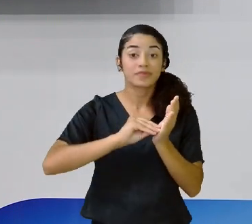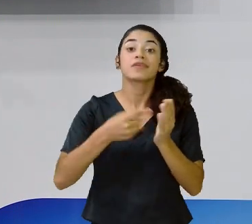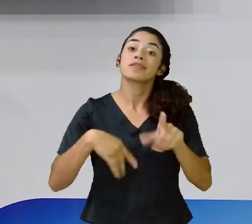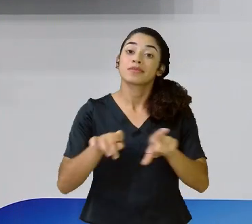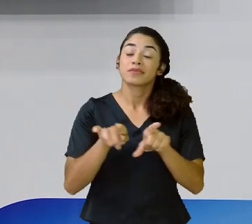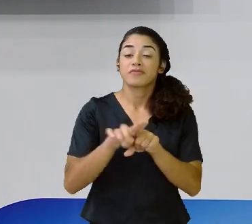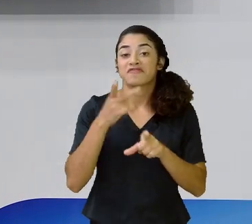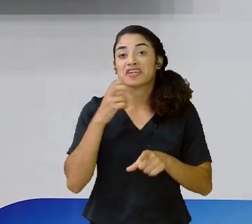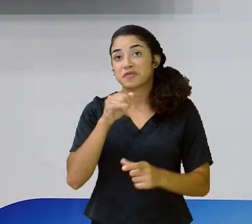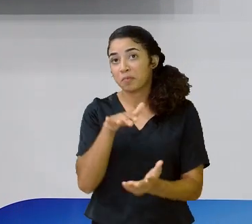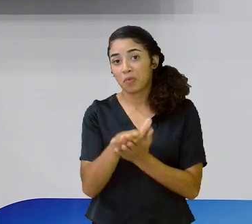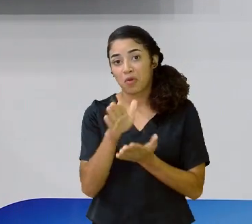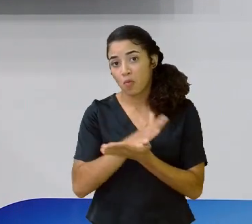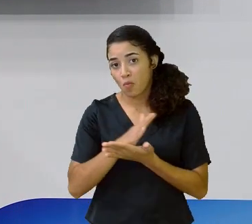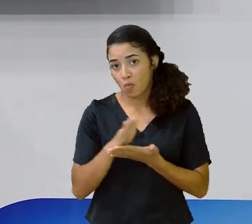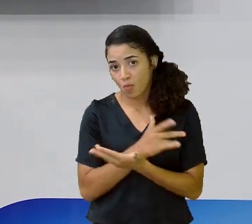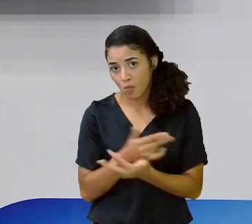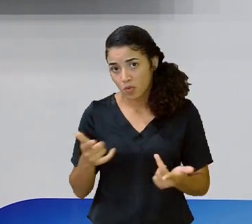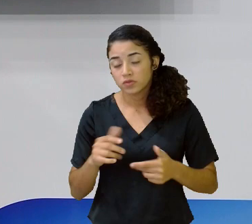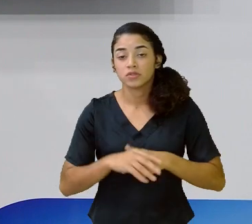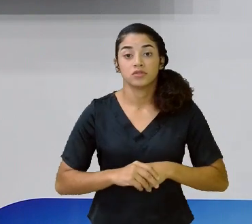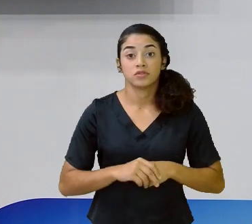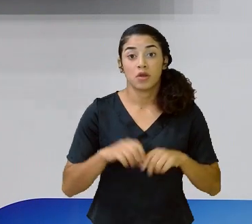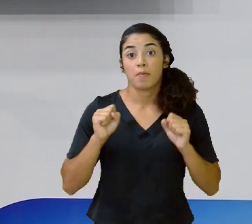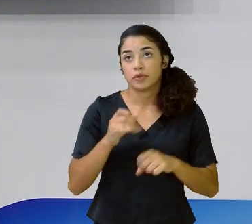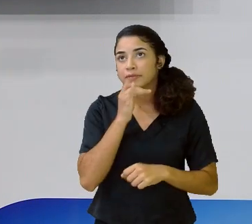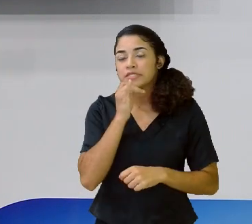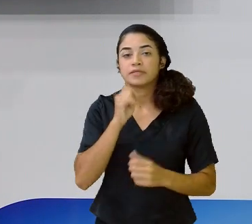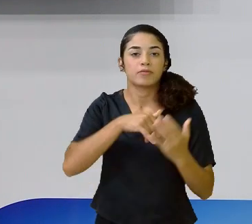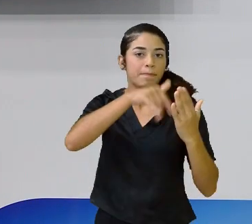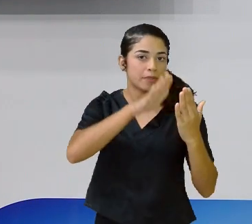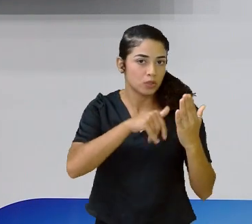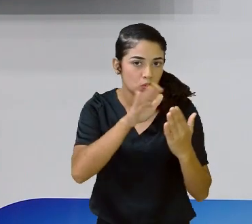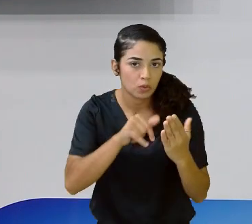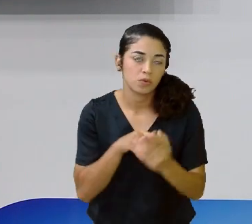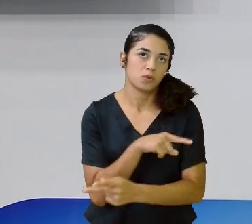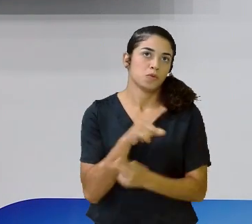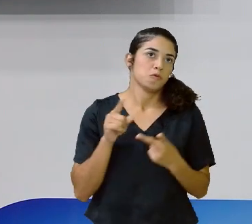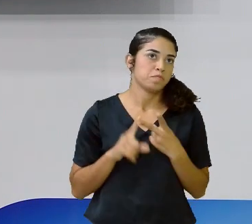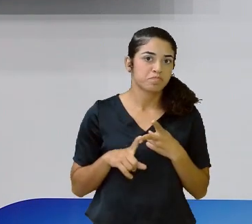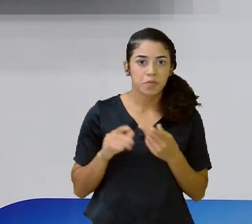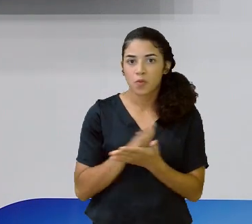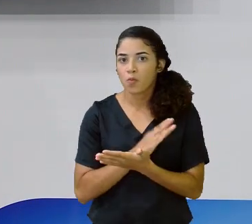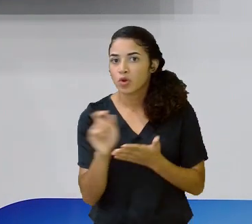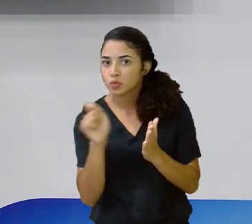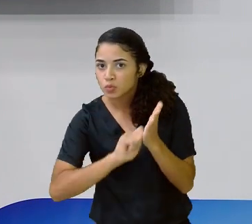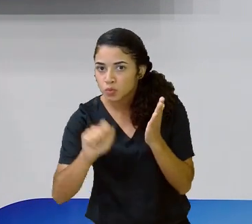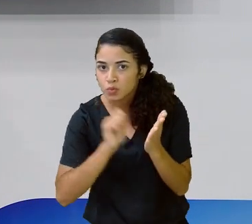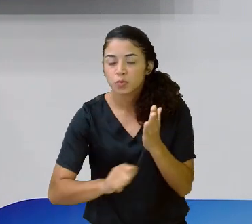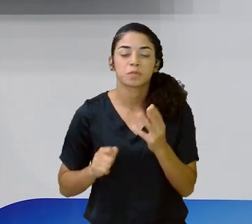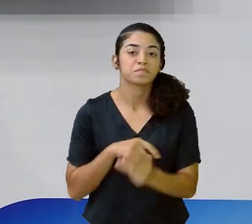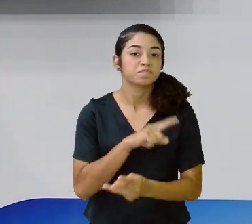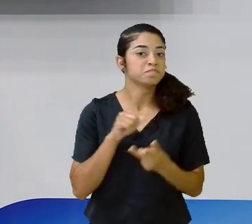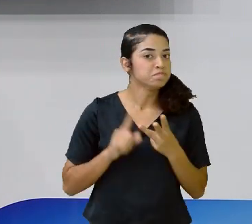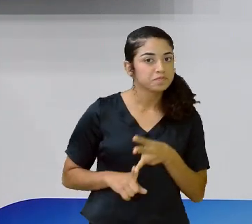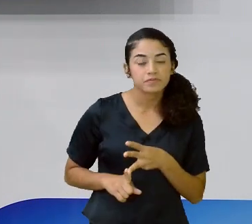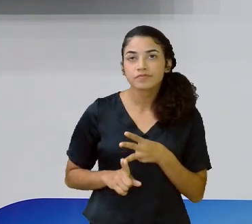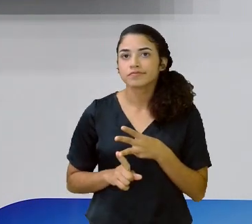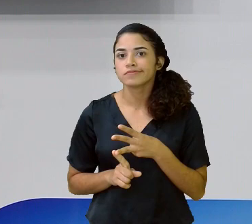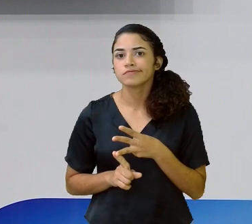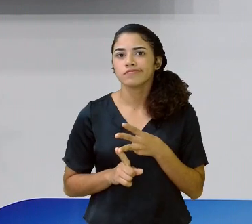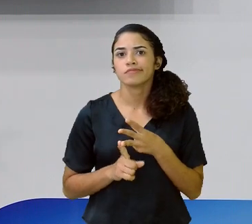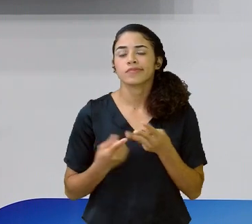alguma obra. Por exemplo, ele pode ter sido um grande pintor, ele pode ter sido um grande escritor, ele pode ter sido um